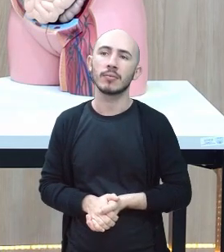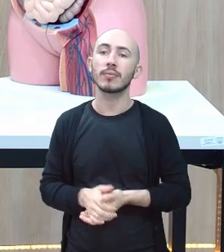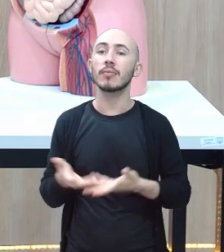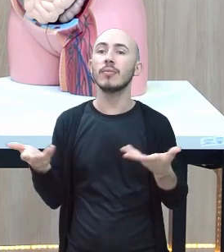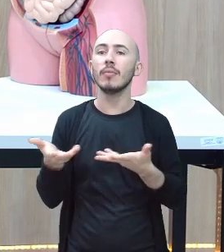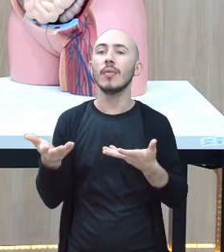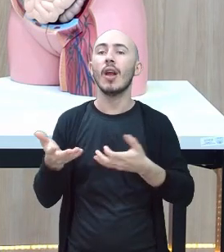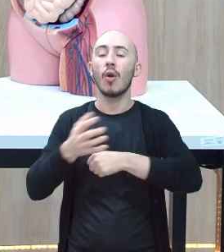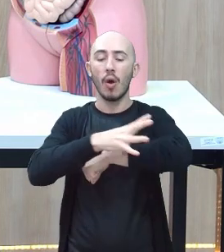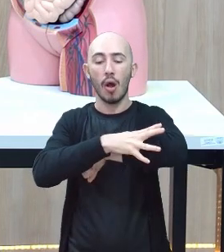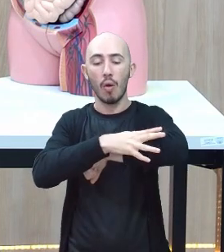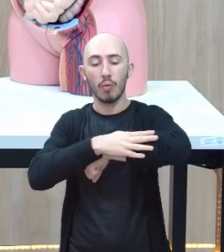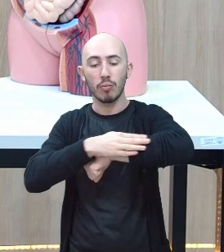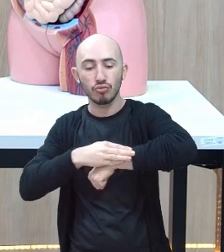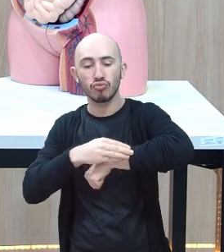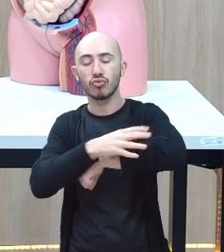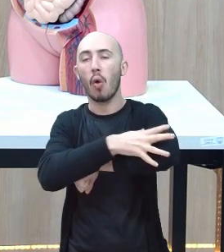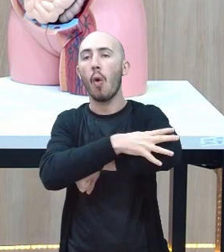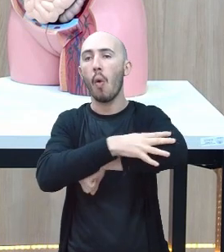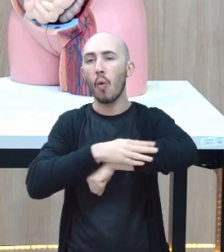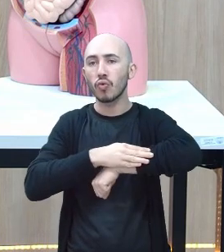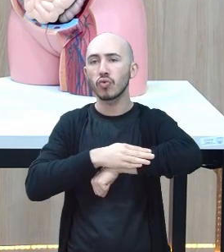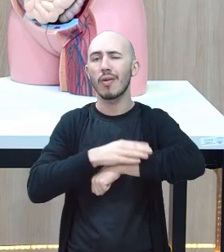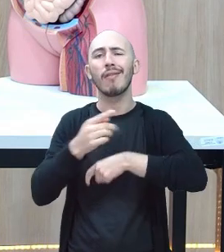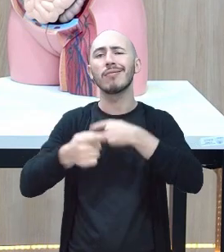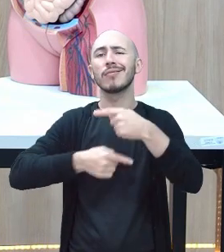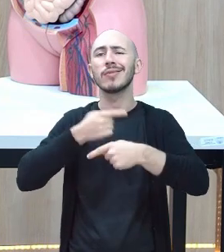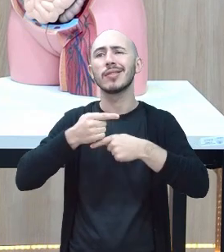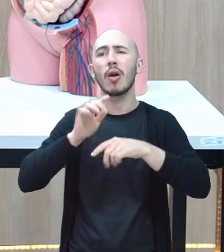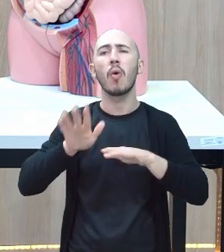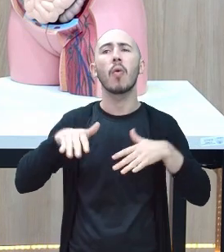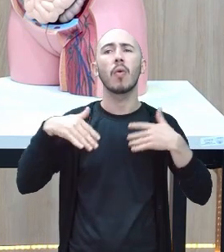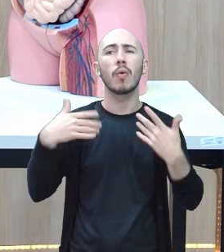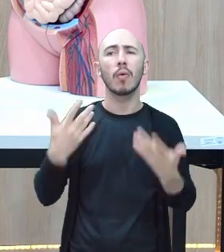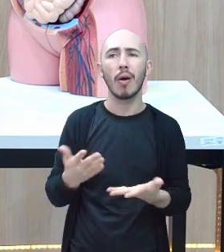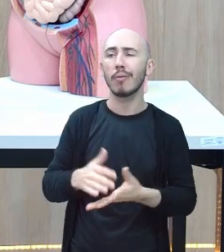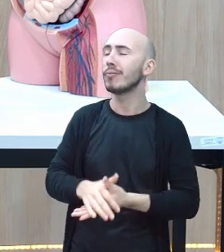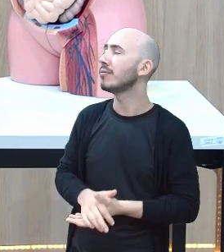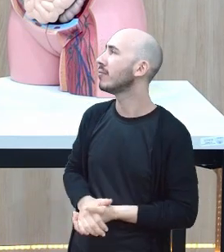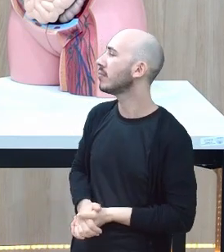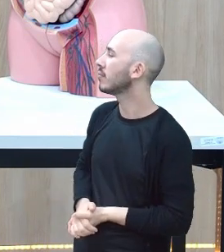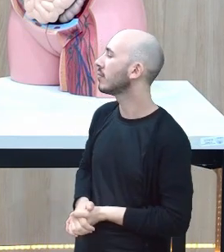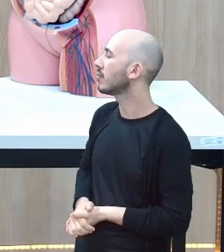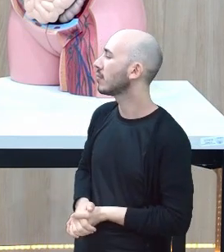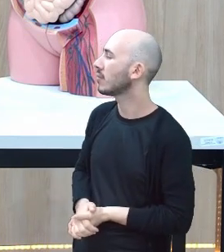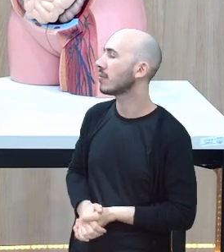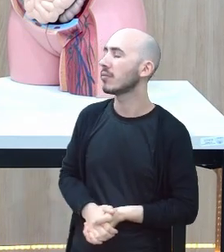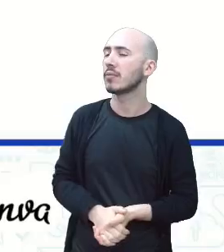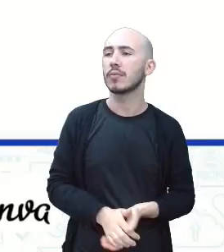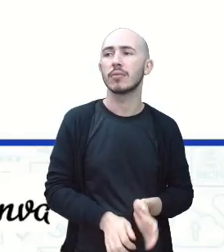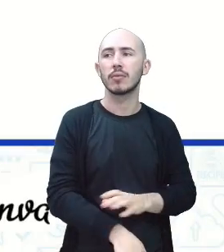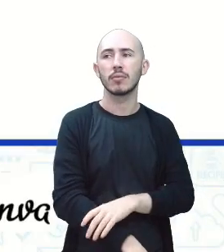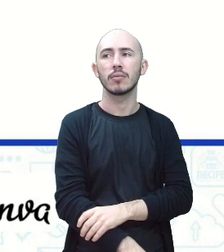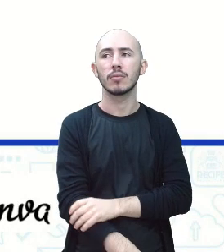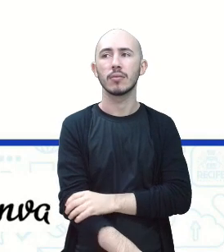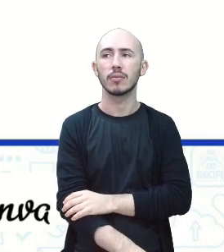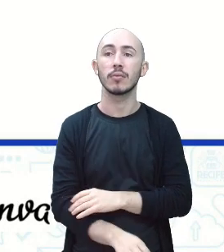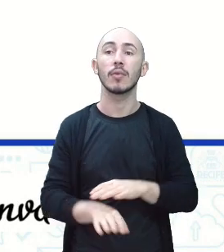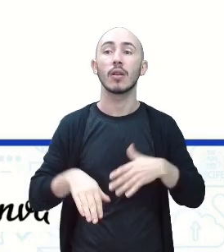O tecido muscular. Qual a função do tecido muscular? Então, sua